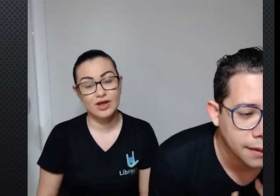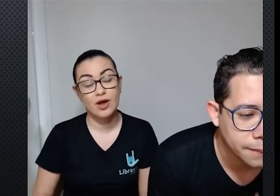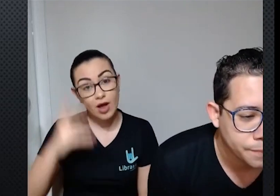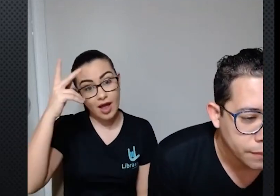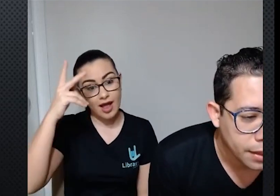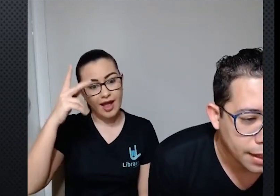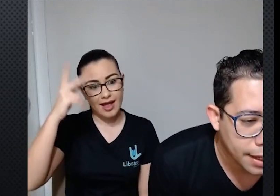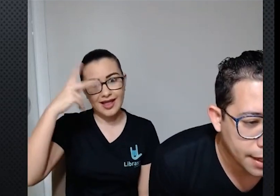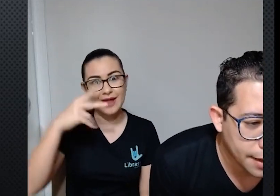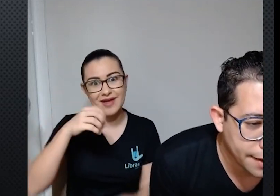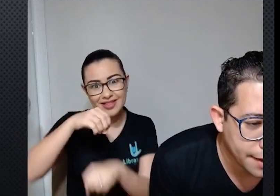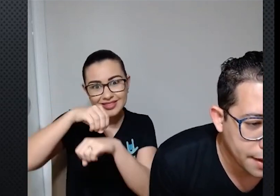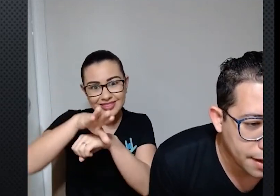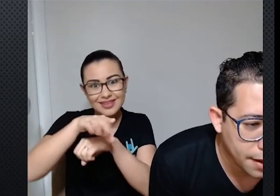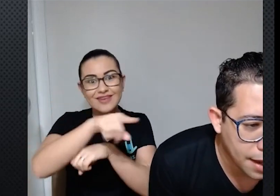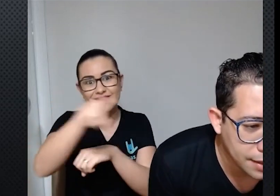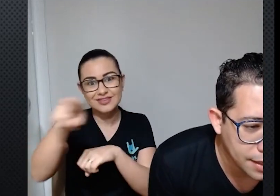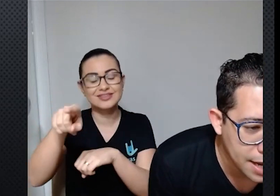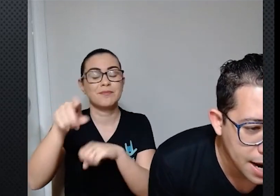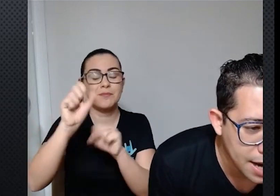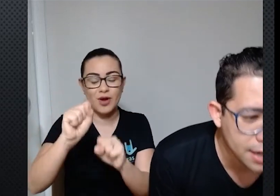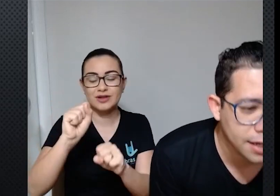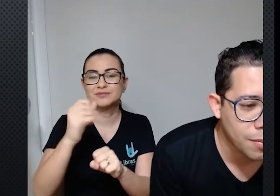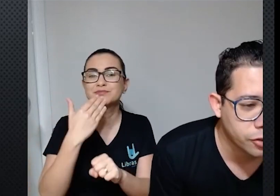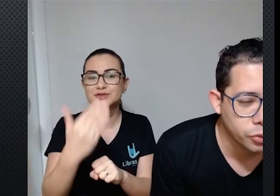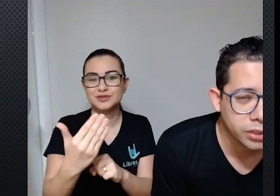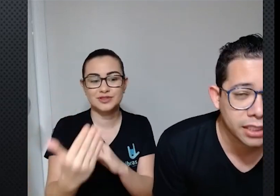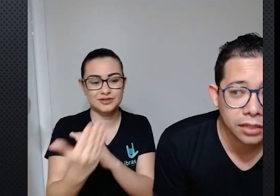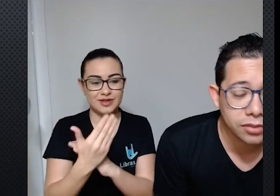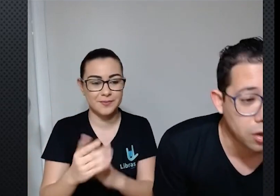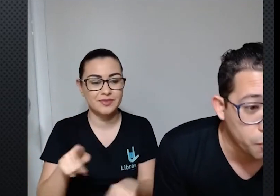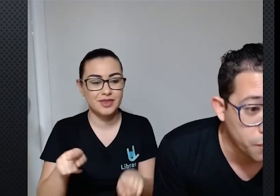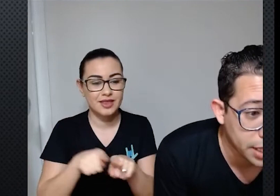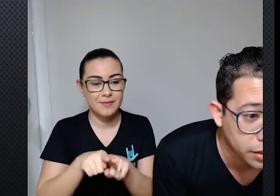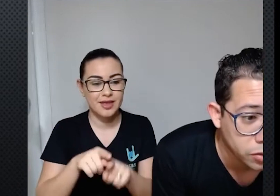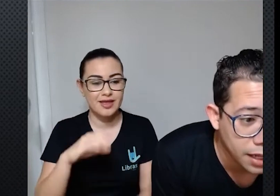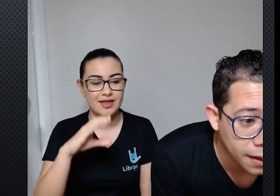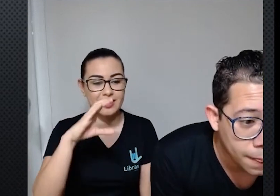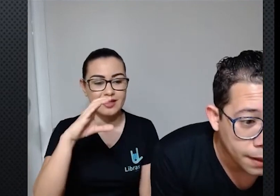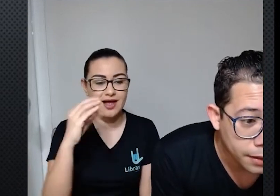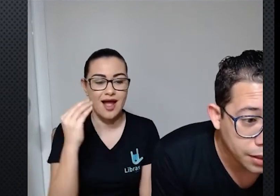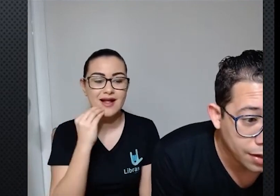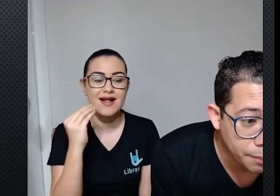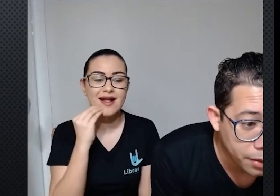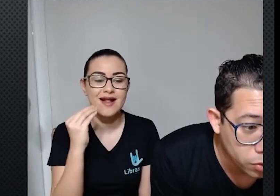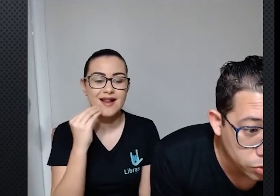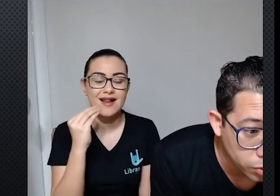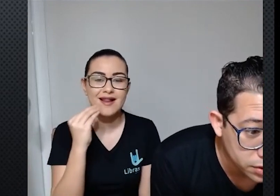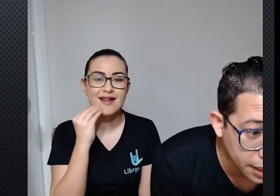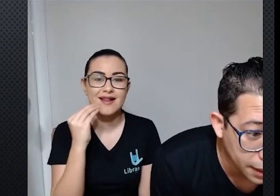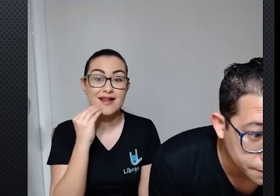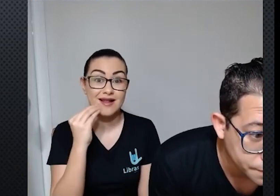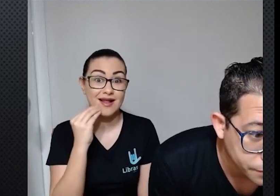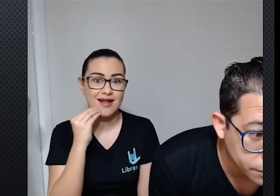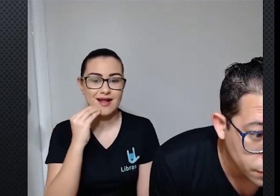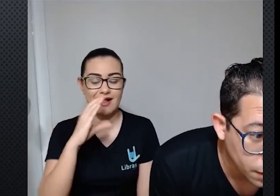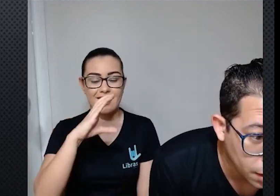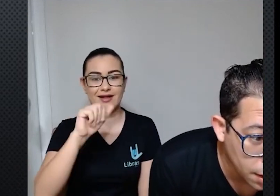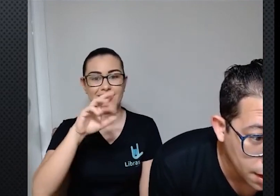ajuda, tá? Aí tem a Carla, que é uma surda que está nos acompanhando, né? Então, ela perguntou